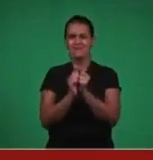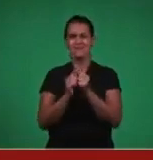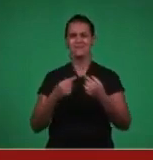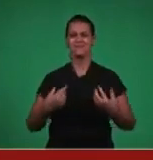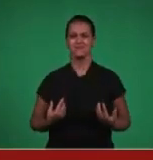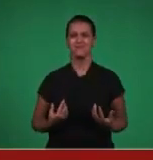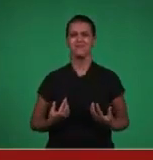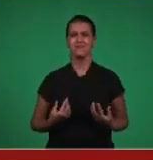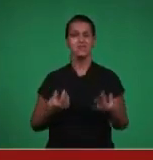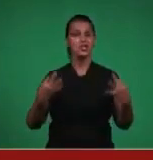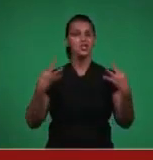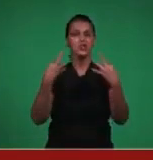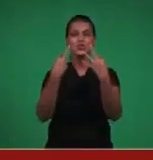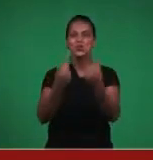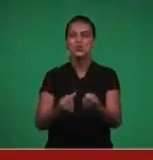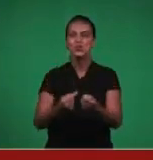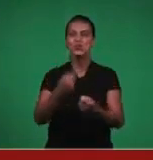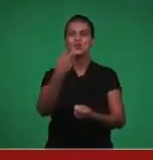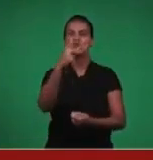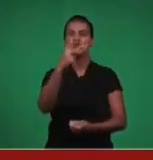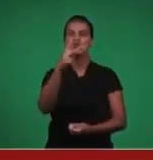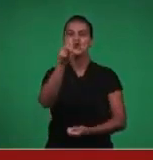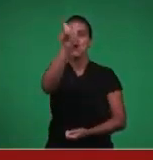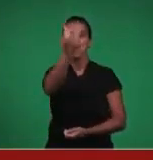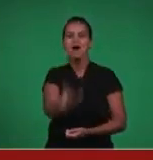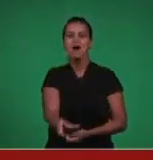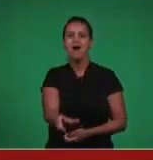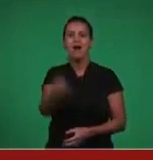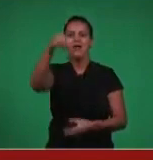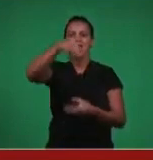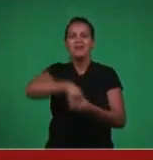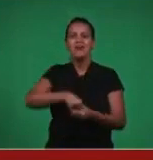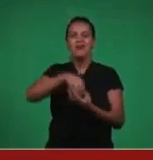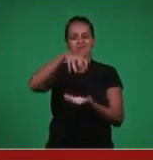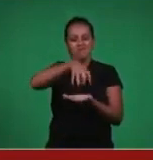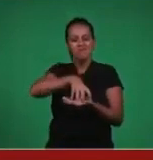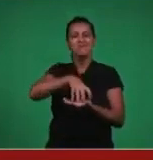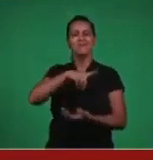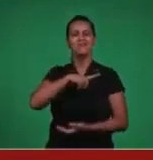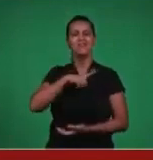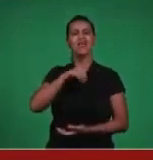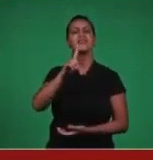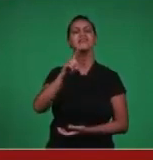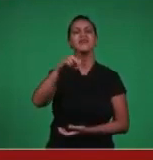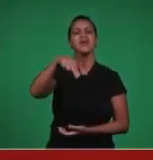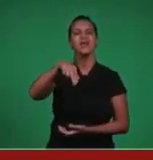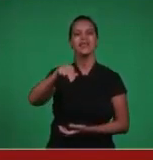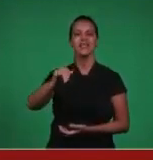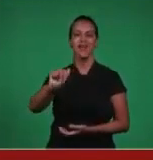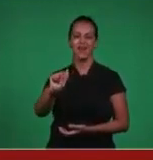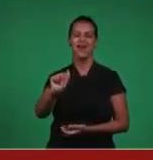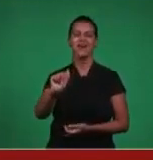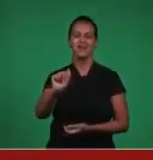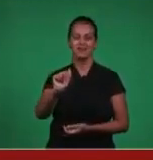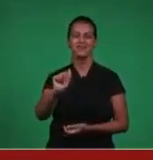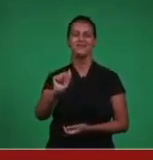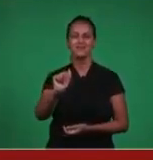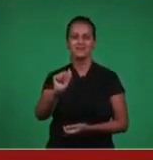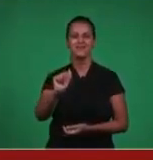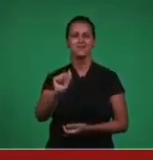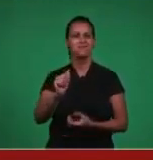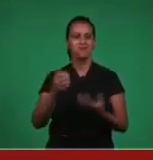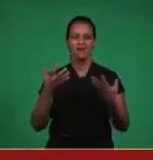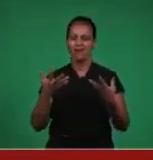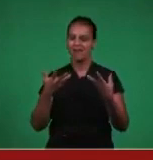se fazer você estão contidas dentro dessa célula, que é algo magnífico e que sabemos que foi o Senhor quem